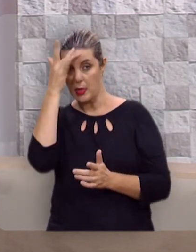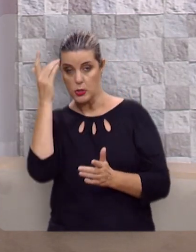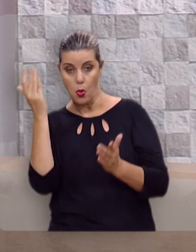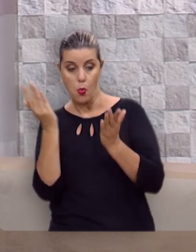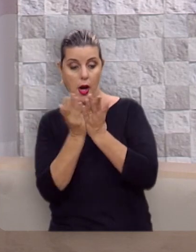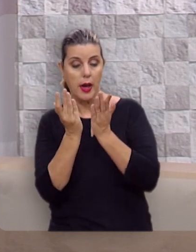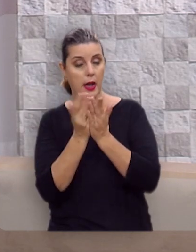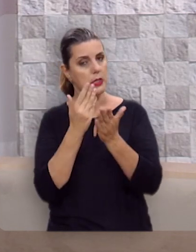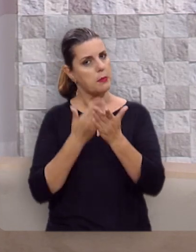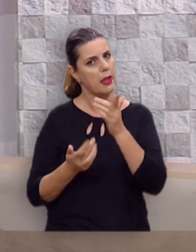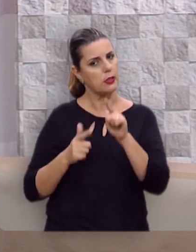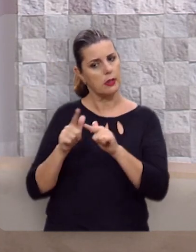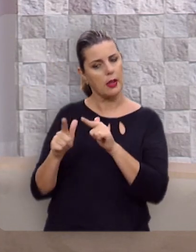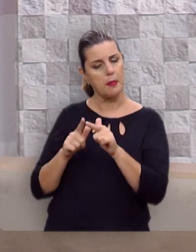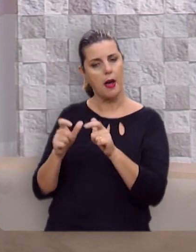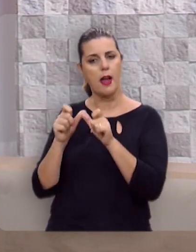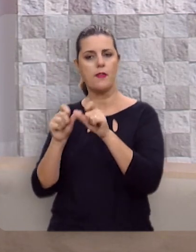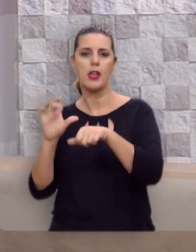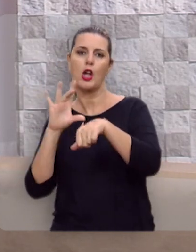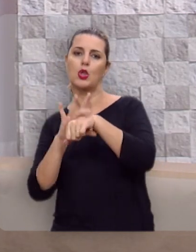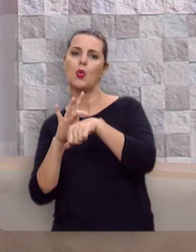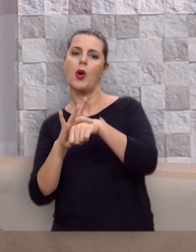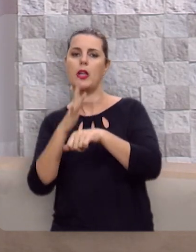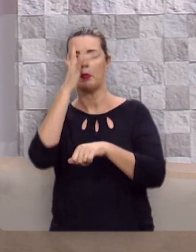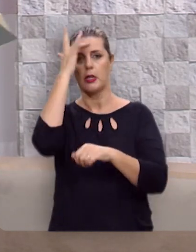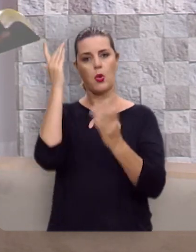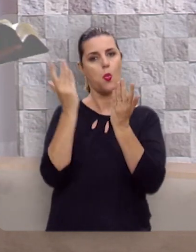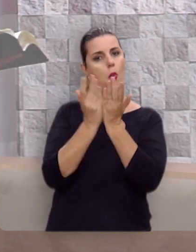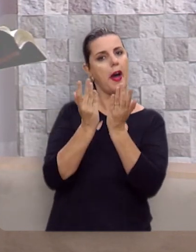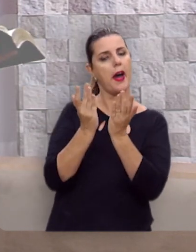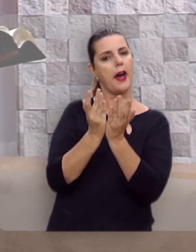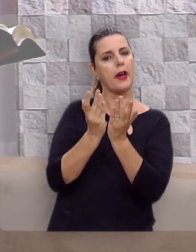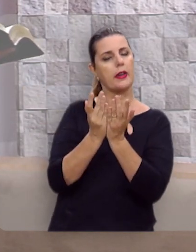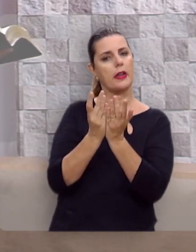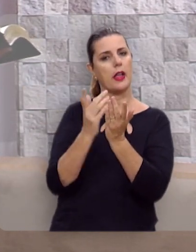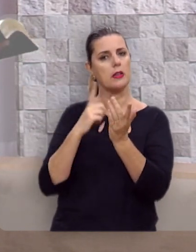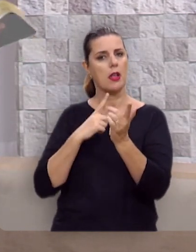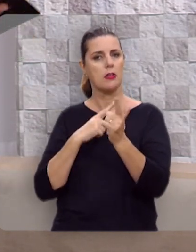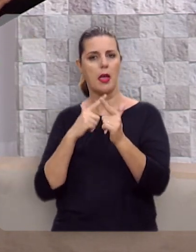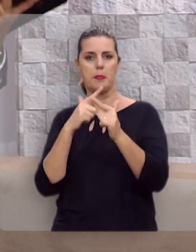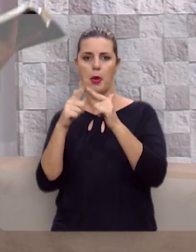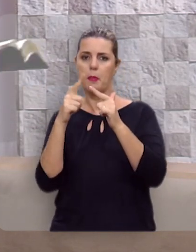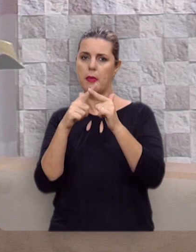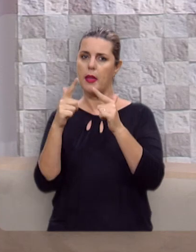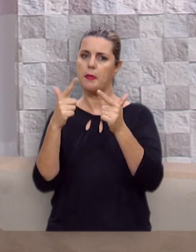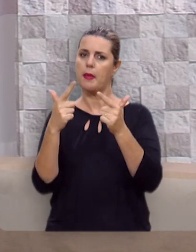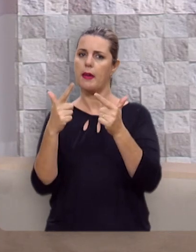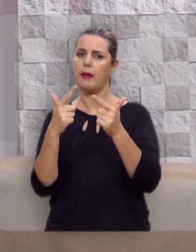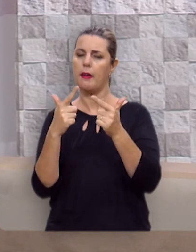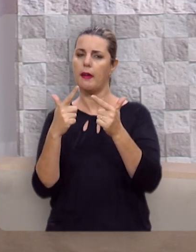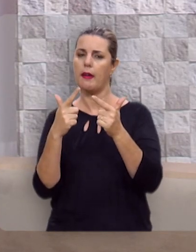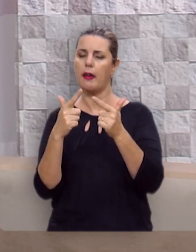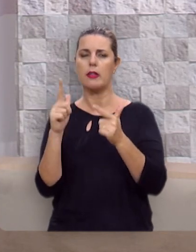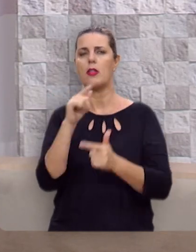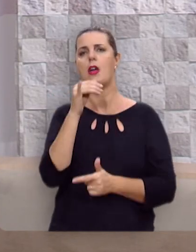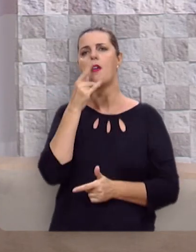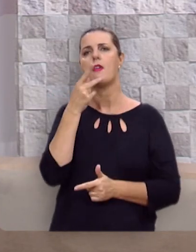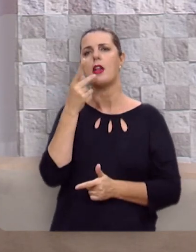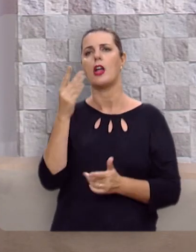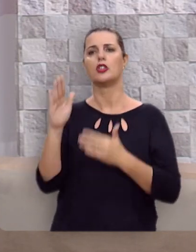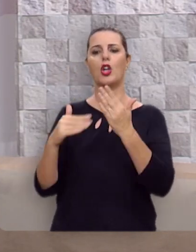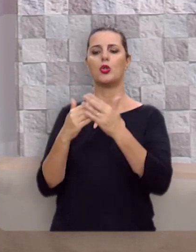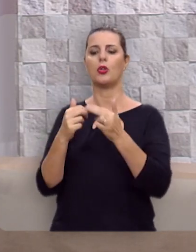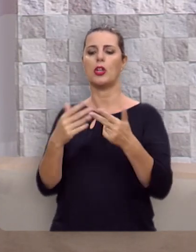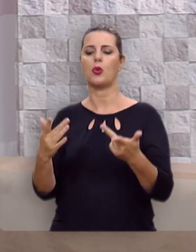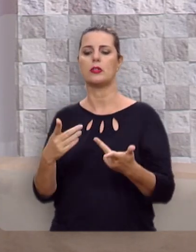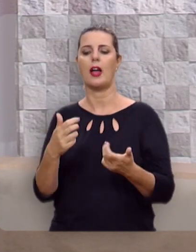Claro que um crente perde emprego, claro que um crente fica doente, claro que um crente sofre uma bala perdida na rua. Ele não está